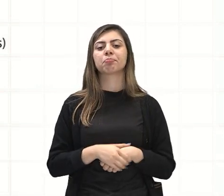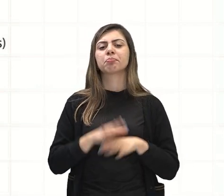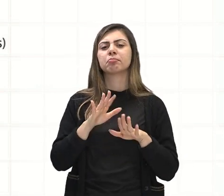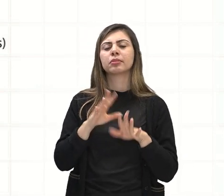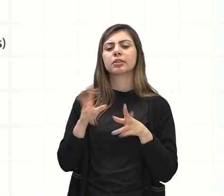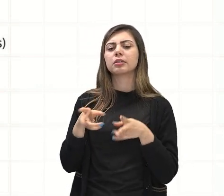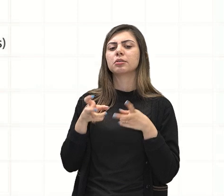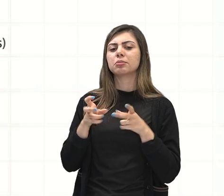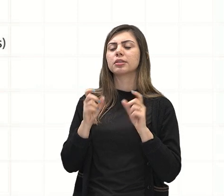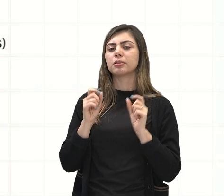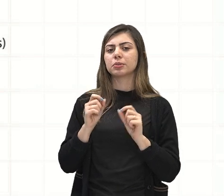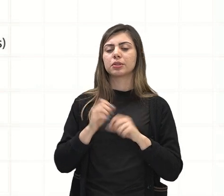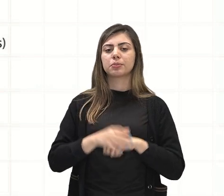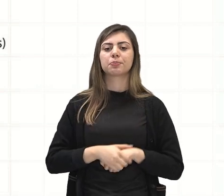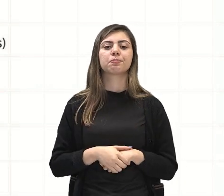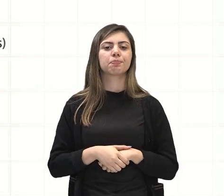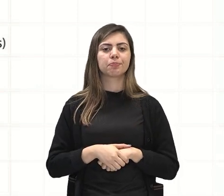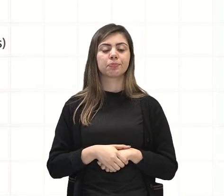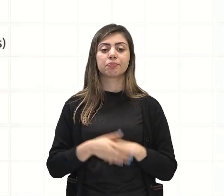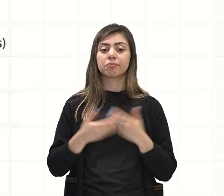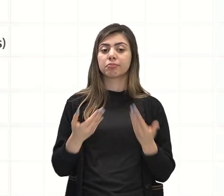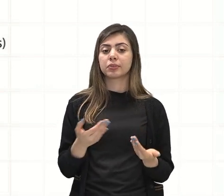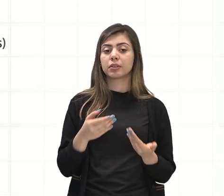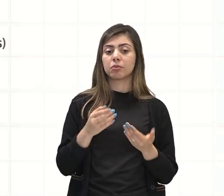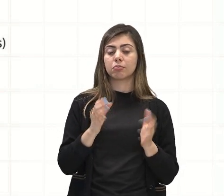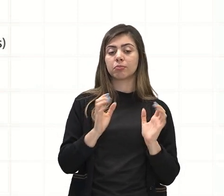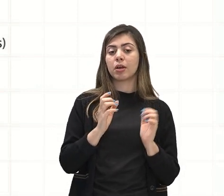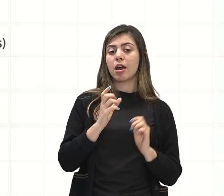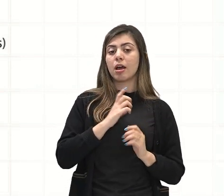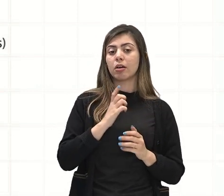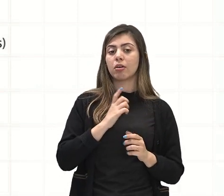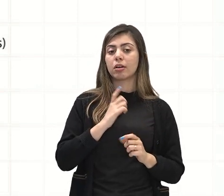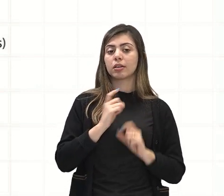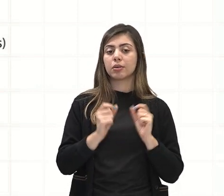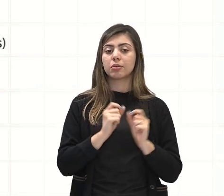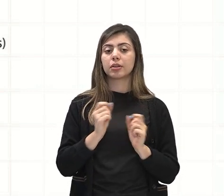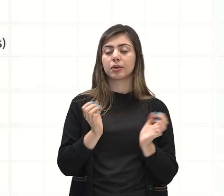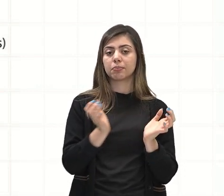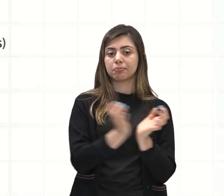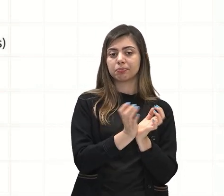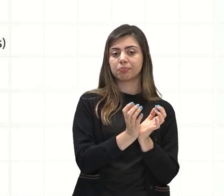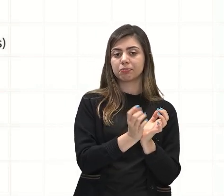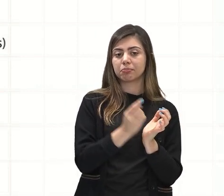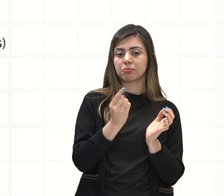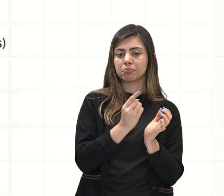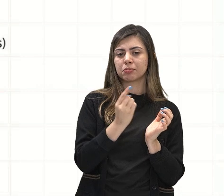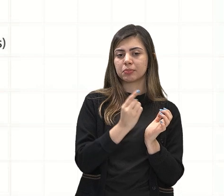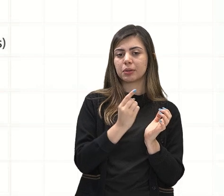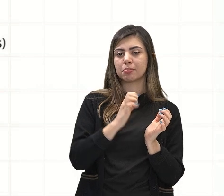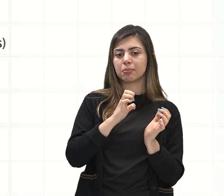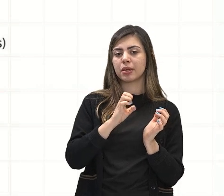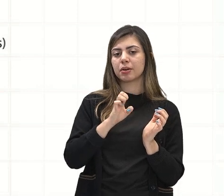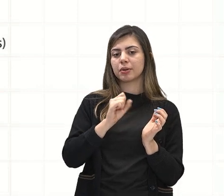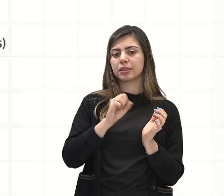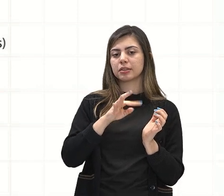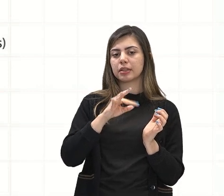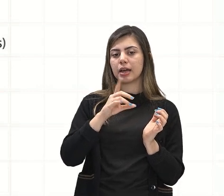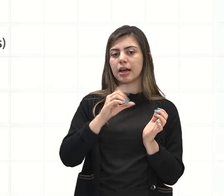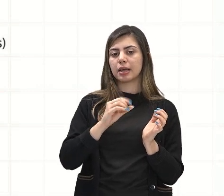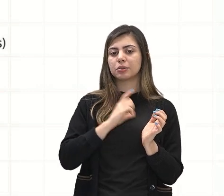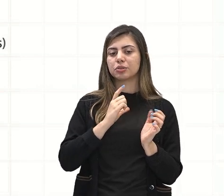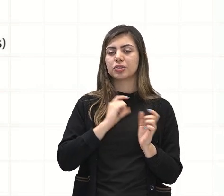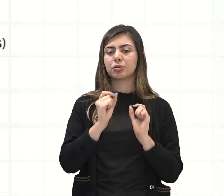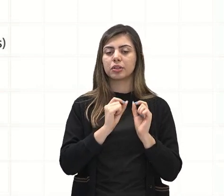observa, tá, que o primeiro estado, que era composto pelo alto clero, era composto por